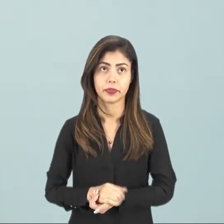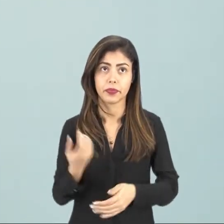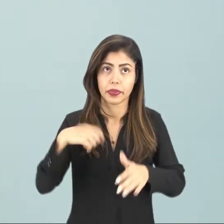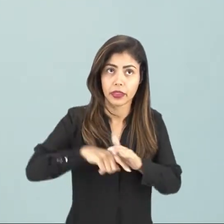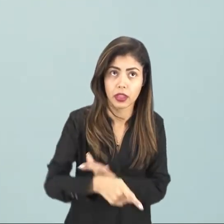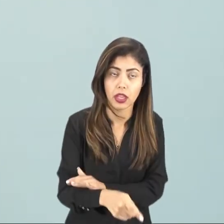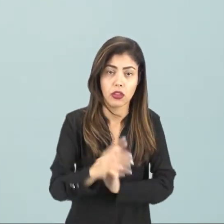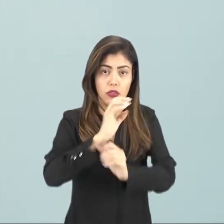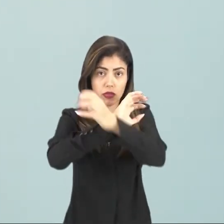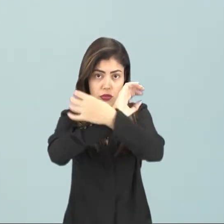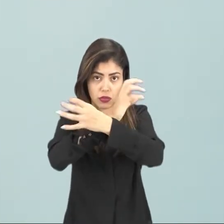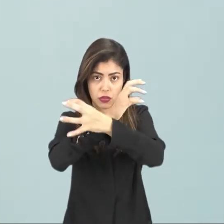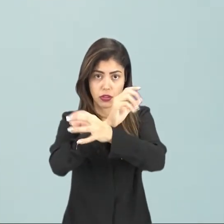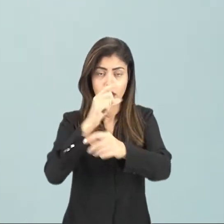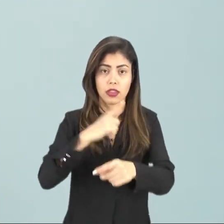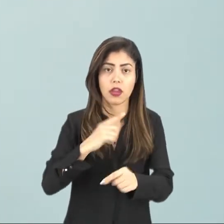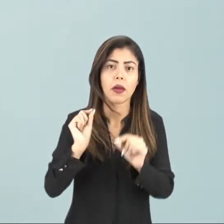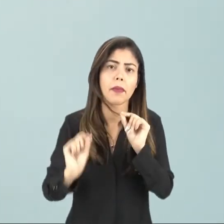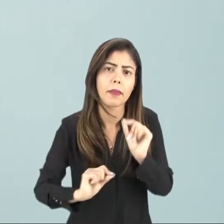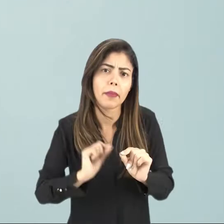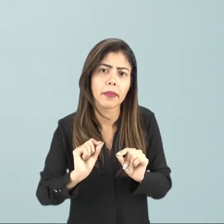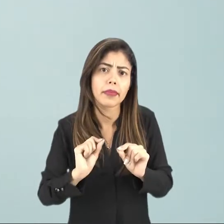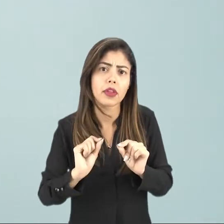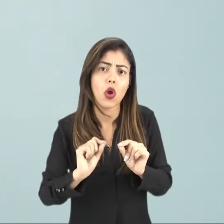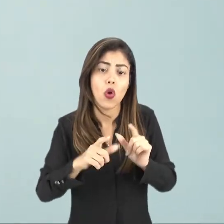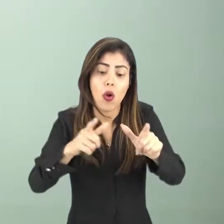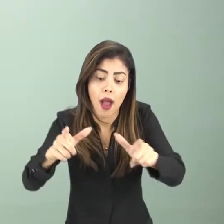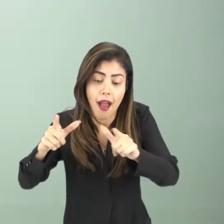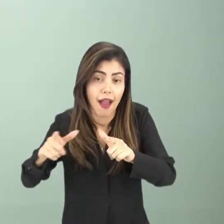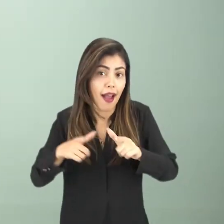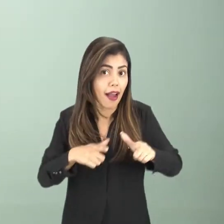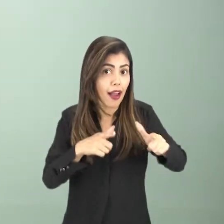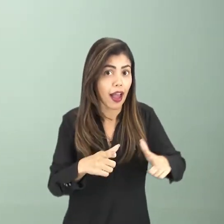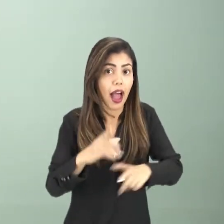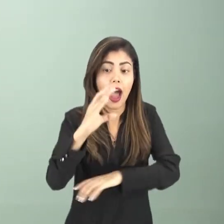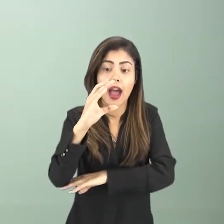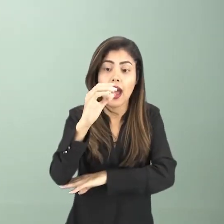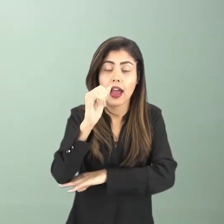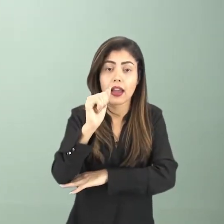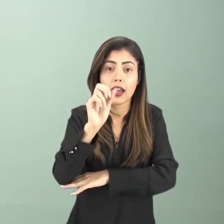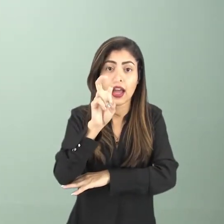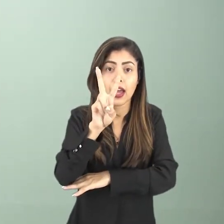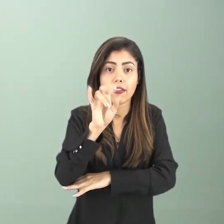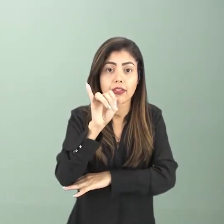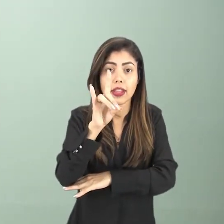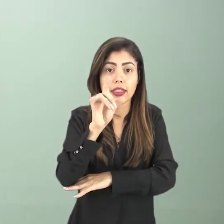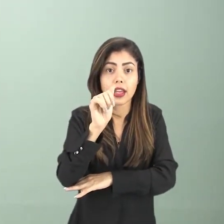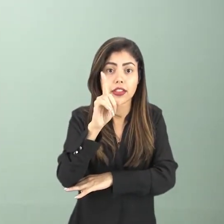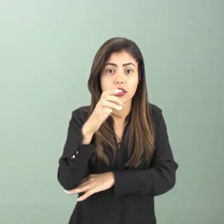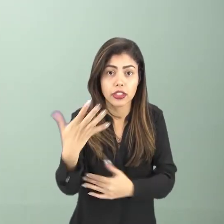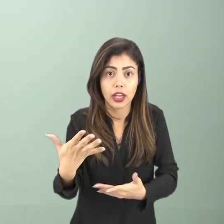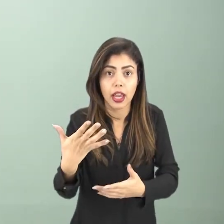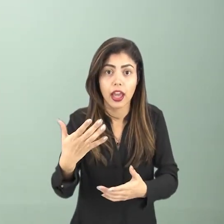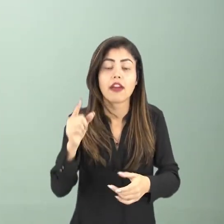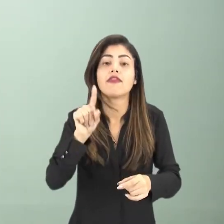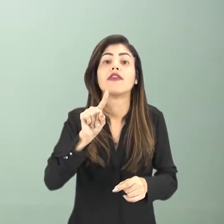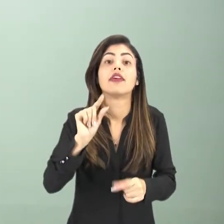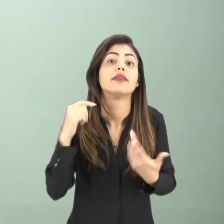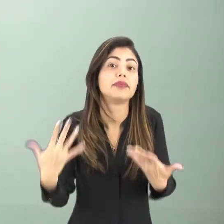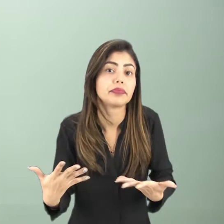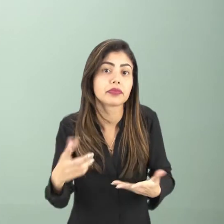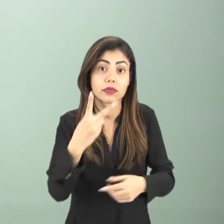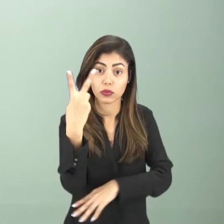Dentro dos ossos, nós vamos ter espaços, né? Nós vamos ter cavidades dentro desses ossos. Eles vão abrigar